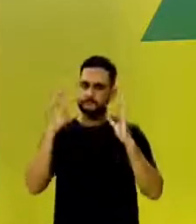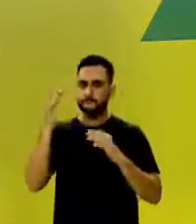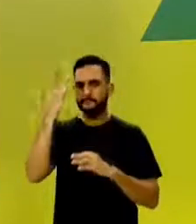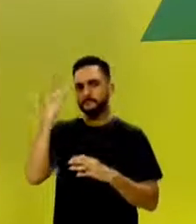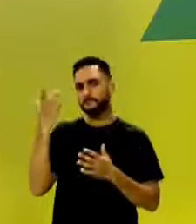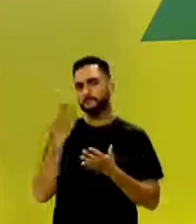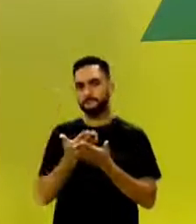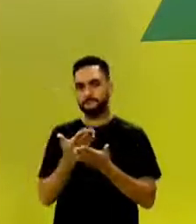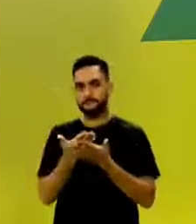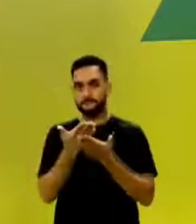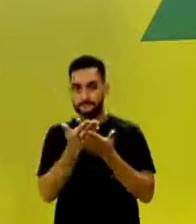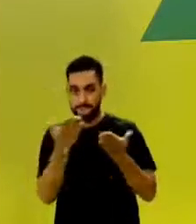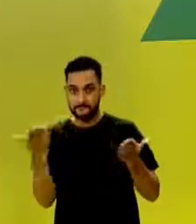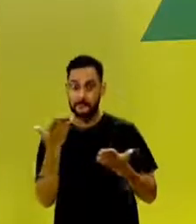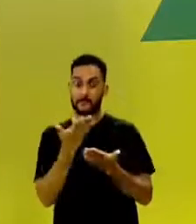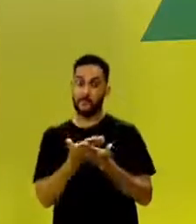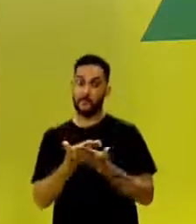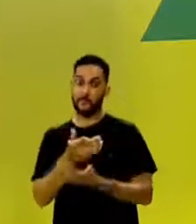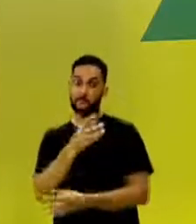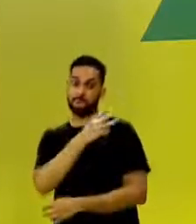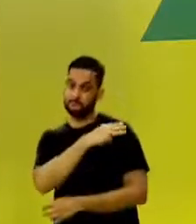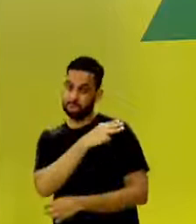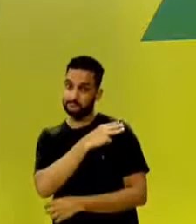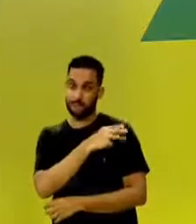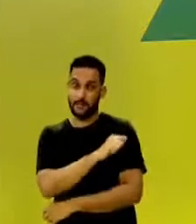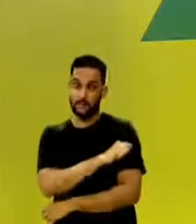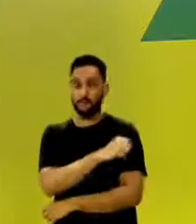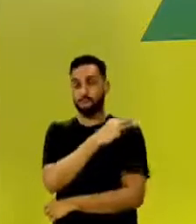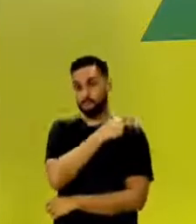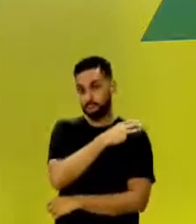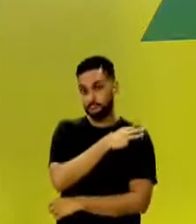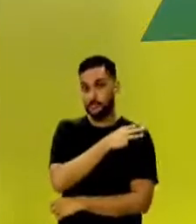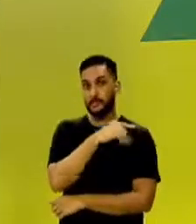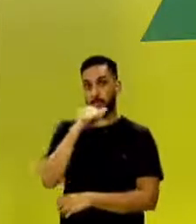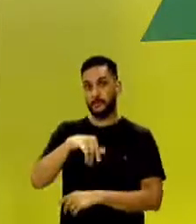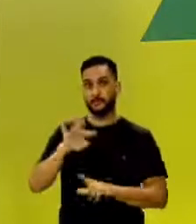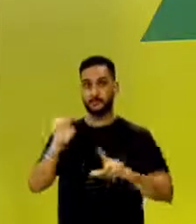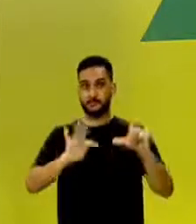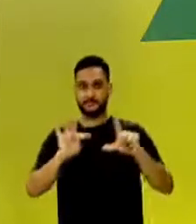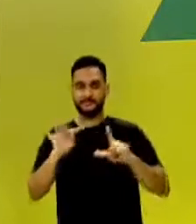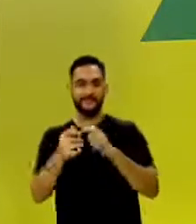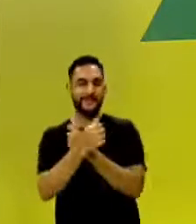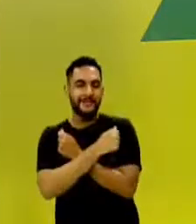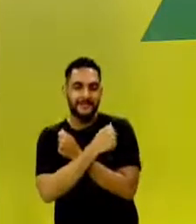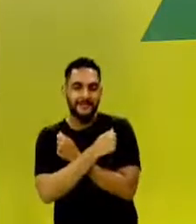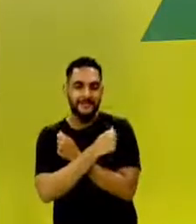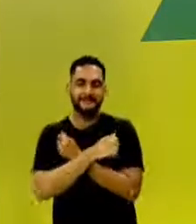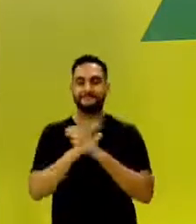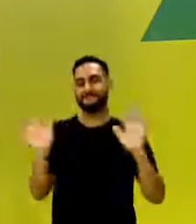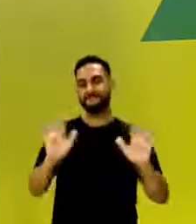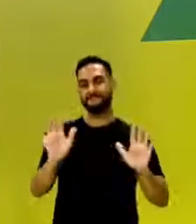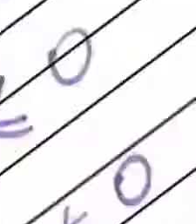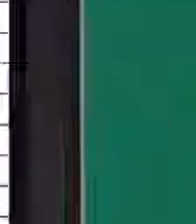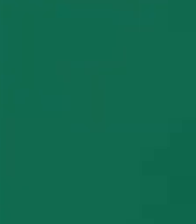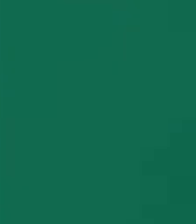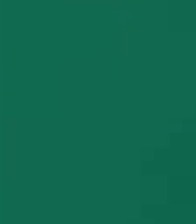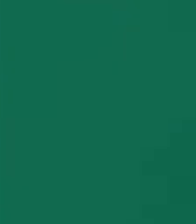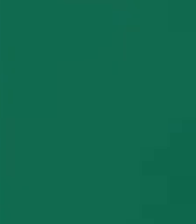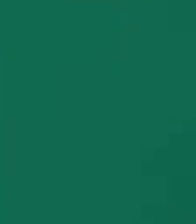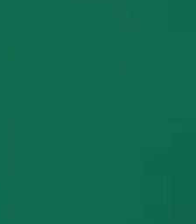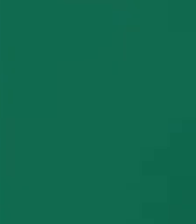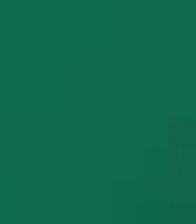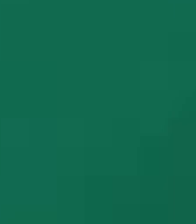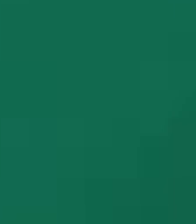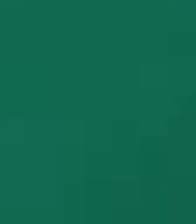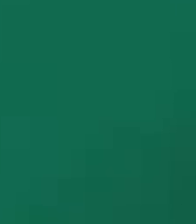Amanhã teremos aula para você estudante da 3ª série do Ensino Médio aqui na TBC forte abraço e até a próxima